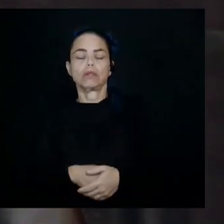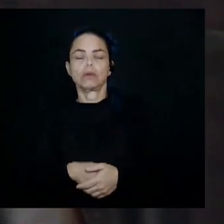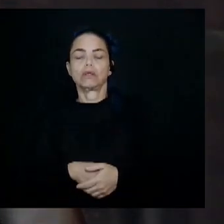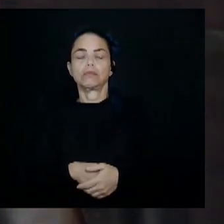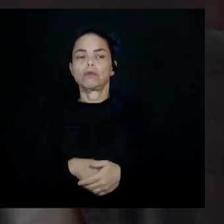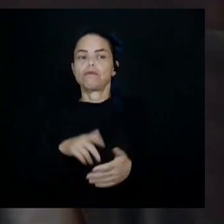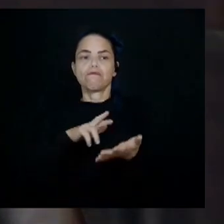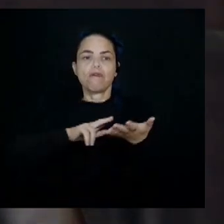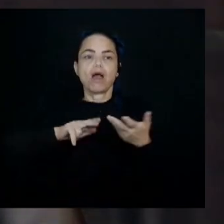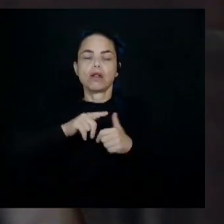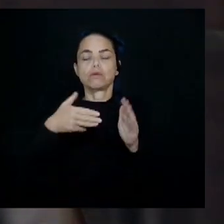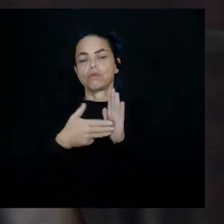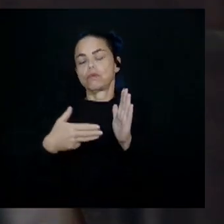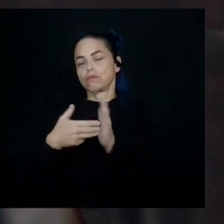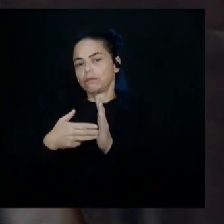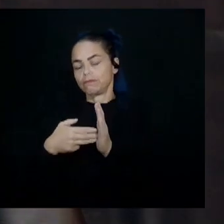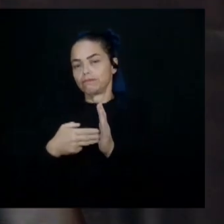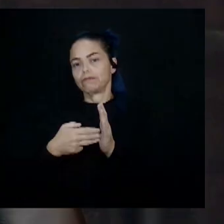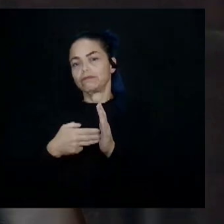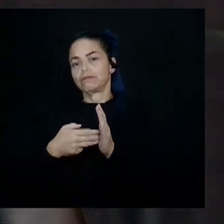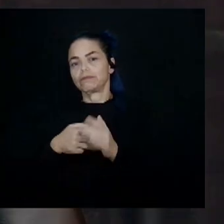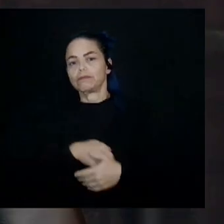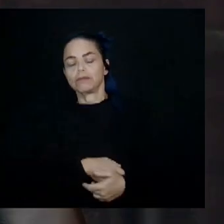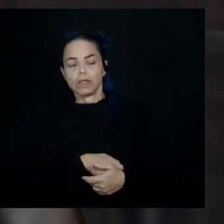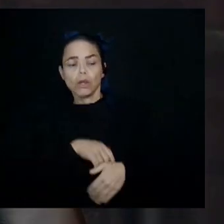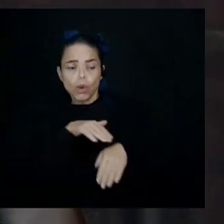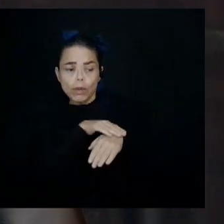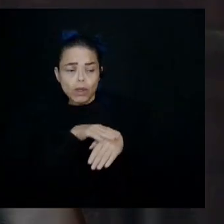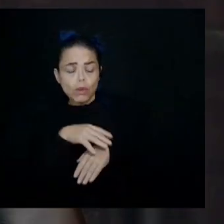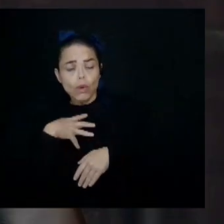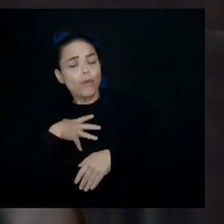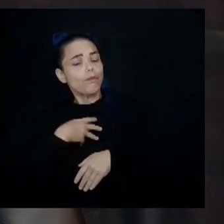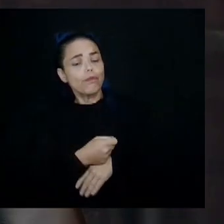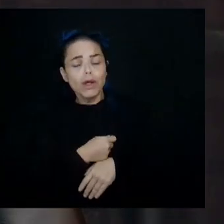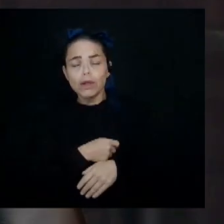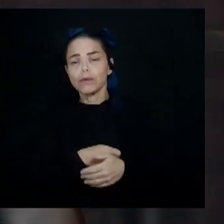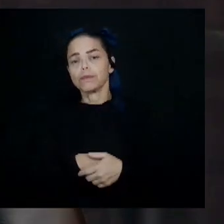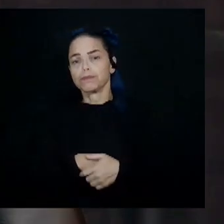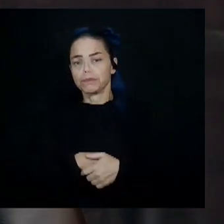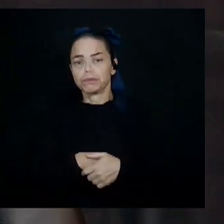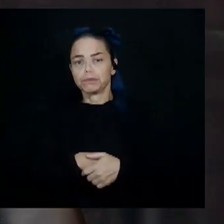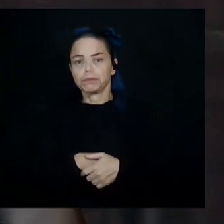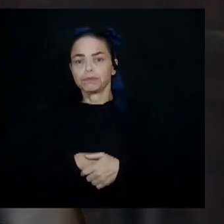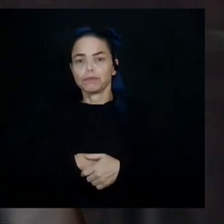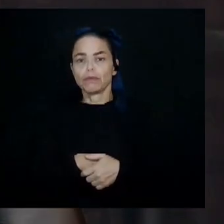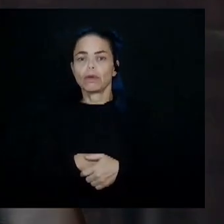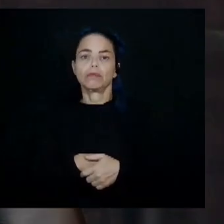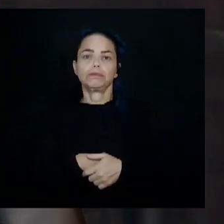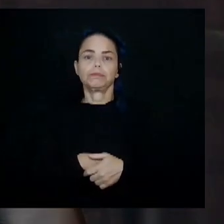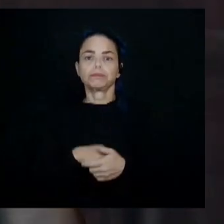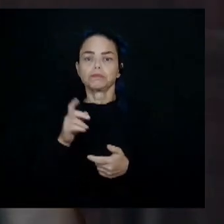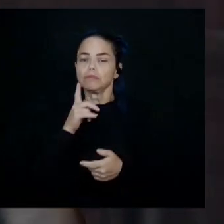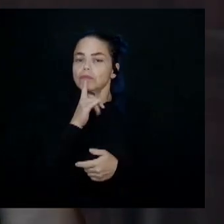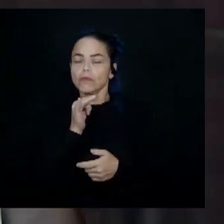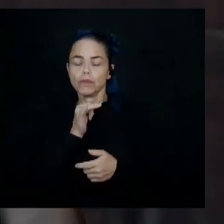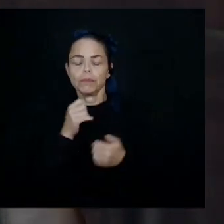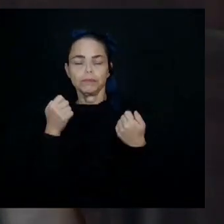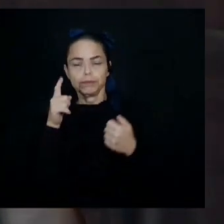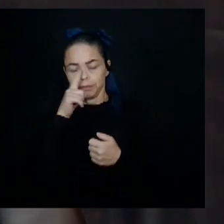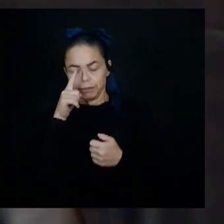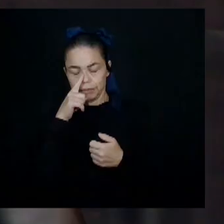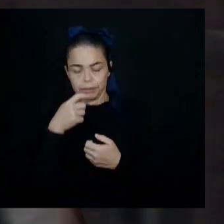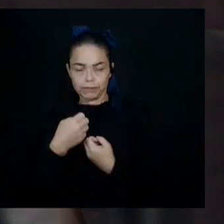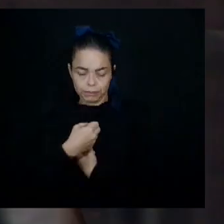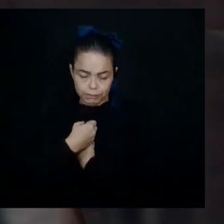E como que ele vai endereçar isso com os seus filhos? Então, os pais precisam se educar, os